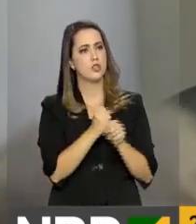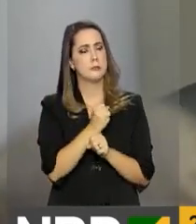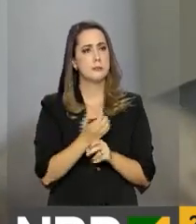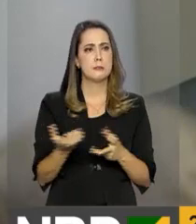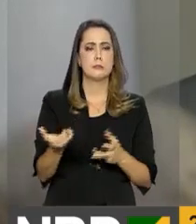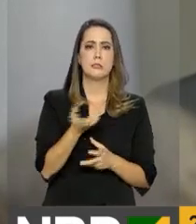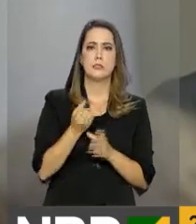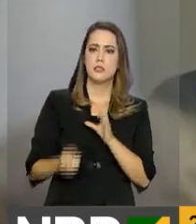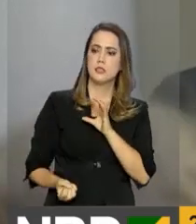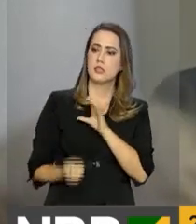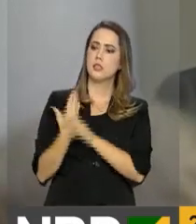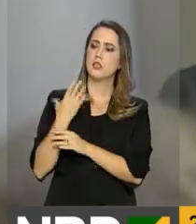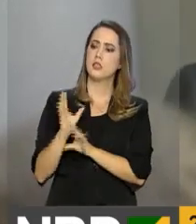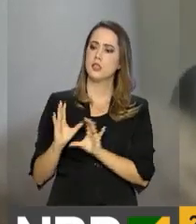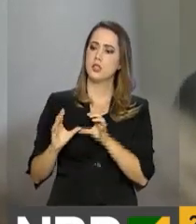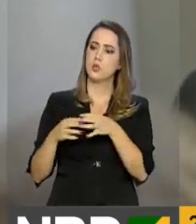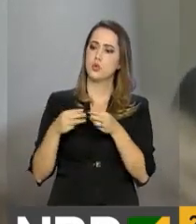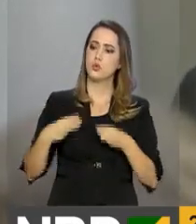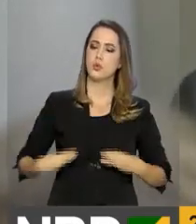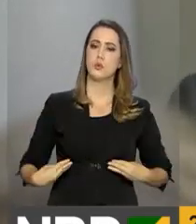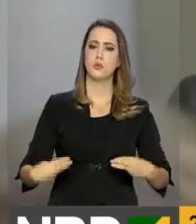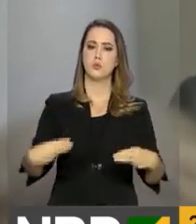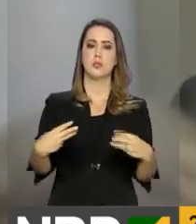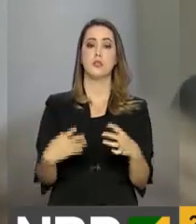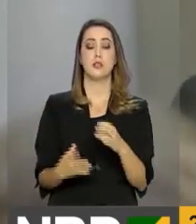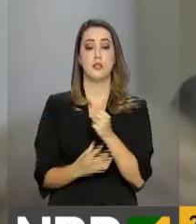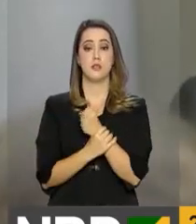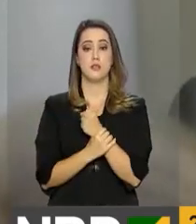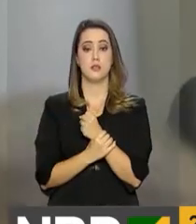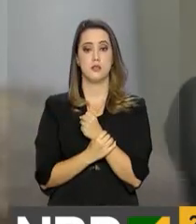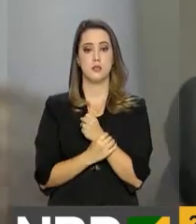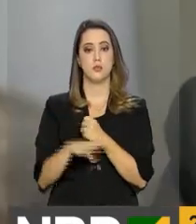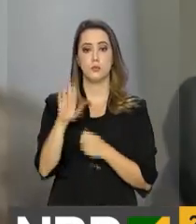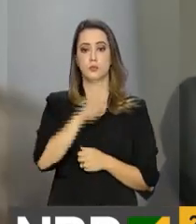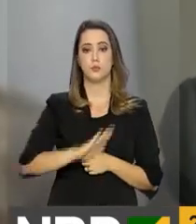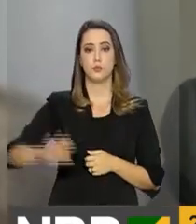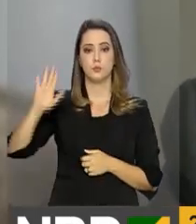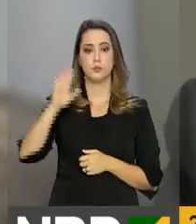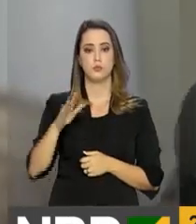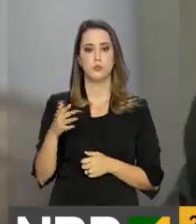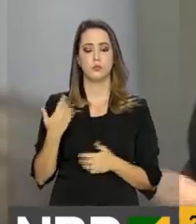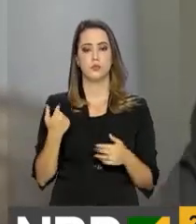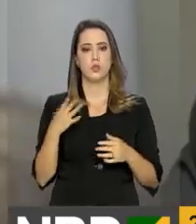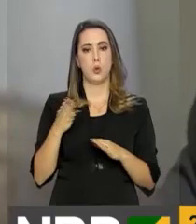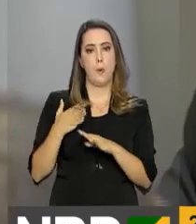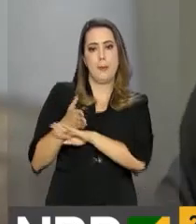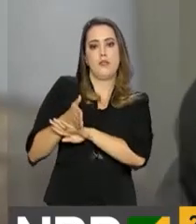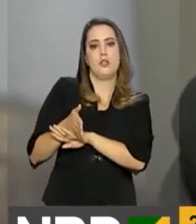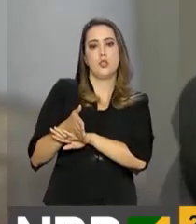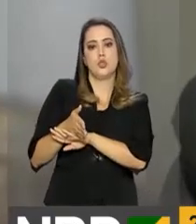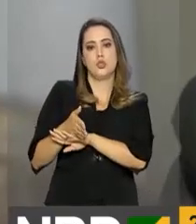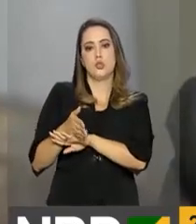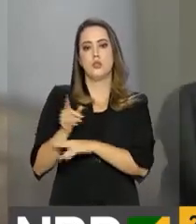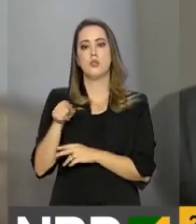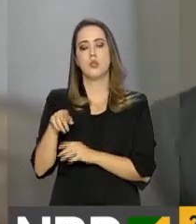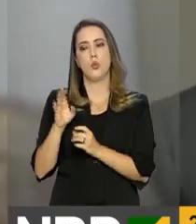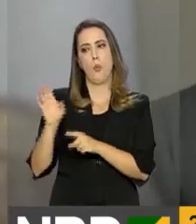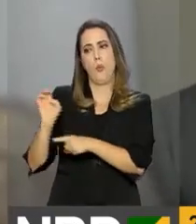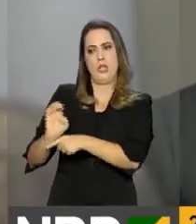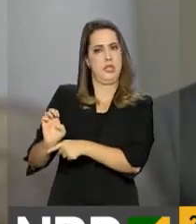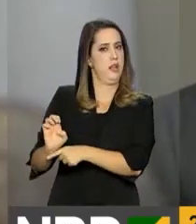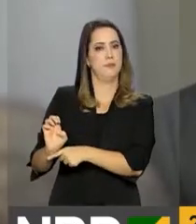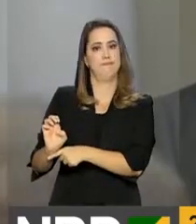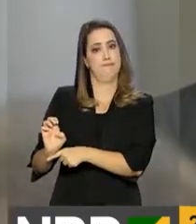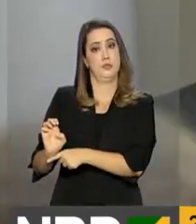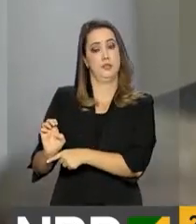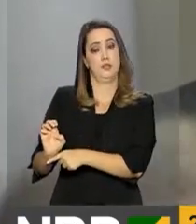a criação de um Ministério da Segurança Pública em nível nacional. Não para invadir as competências dos estados, isso